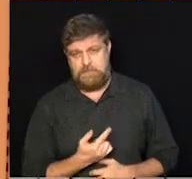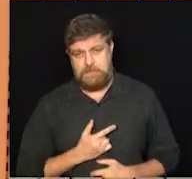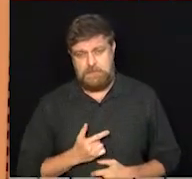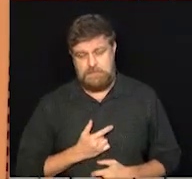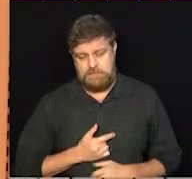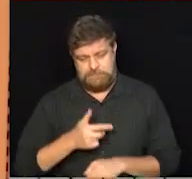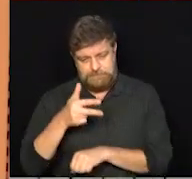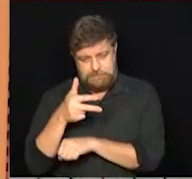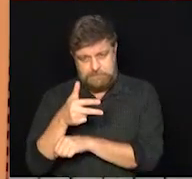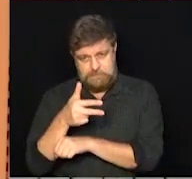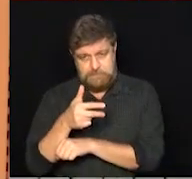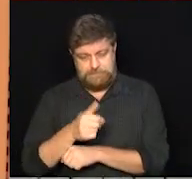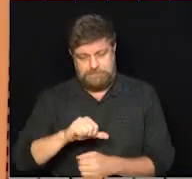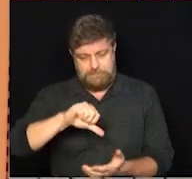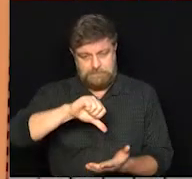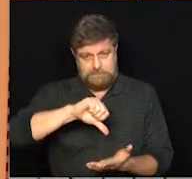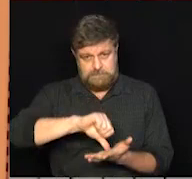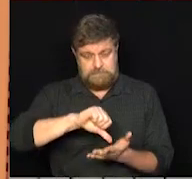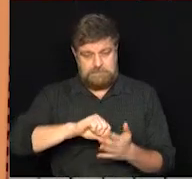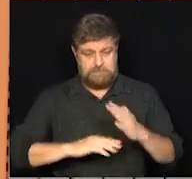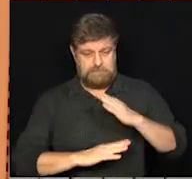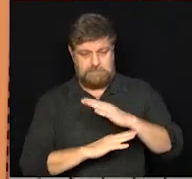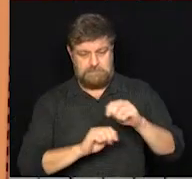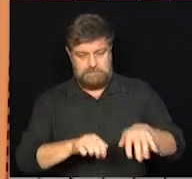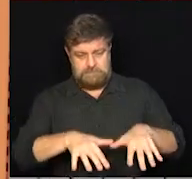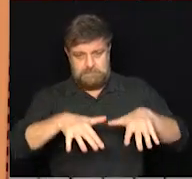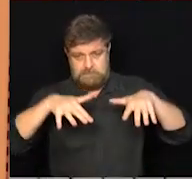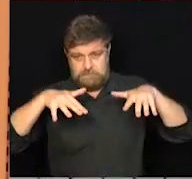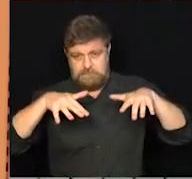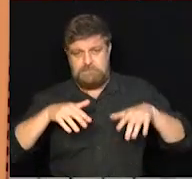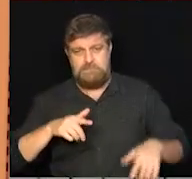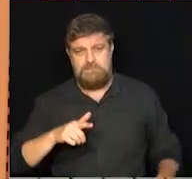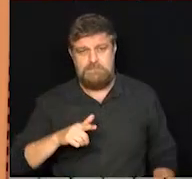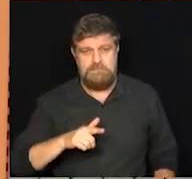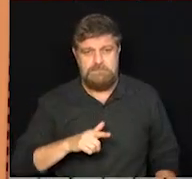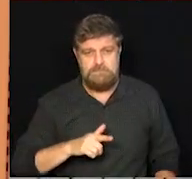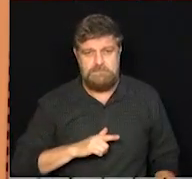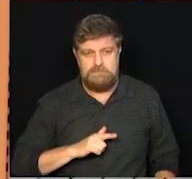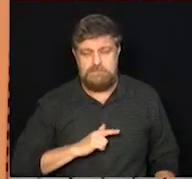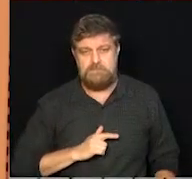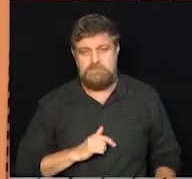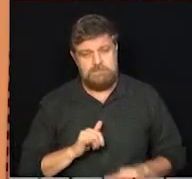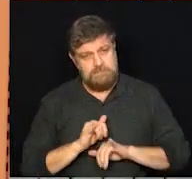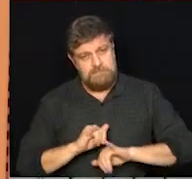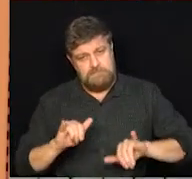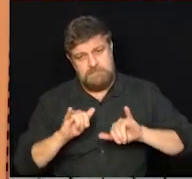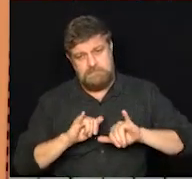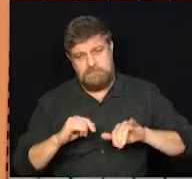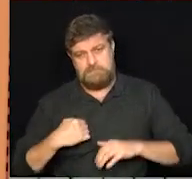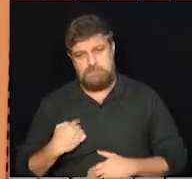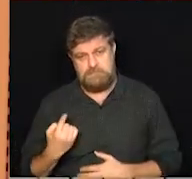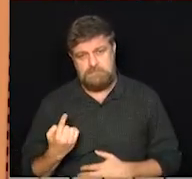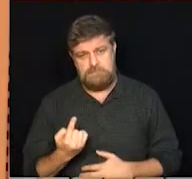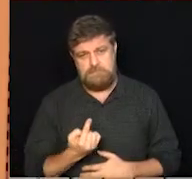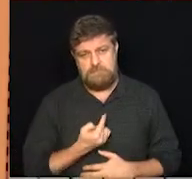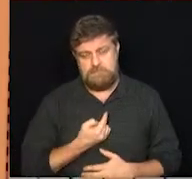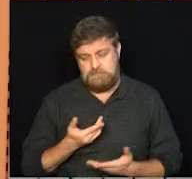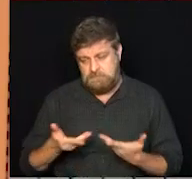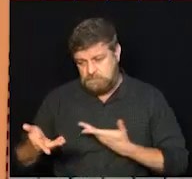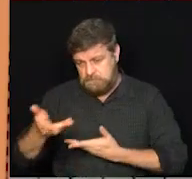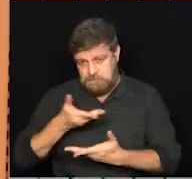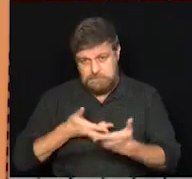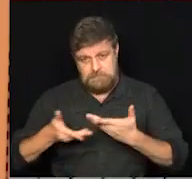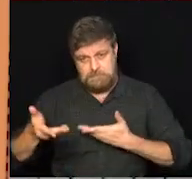aqui a partir da Câmara Municipal de Campinas do plenário quero dizer que nós vamos interagir